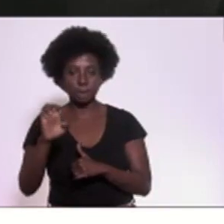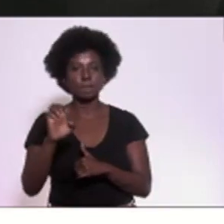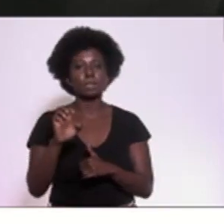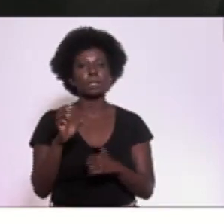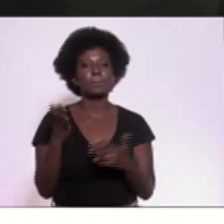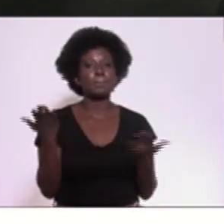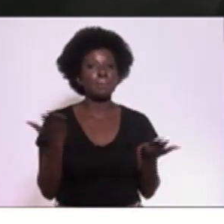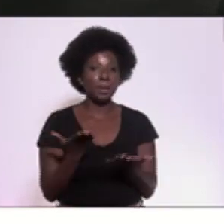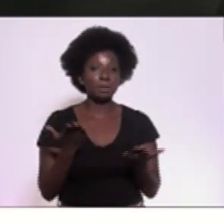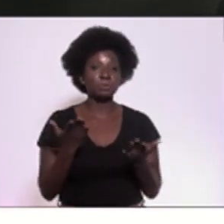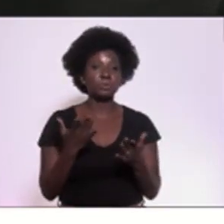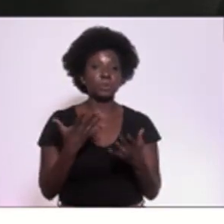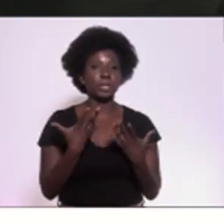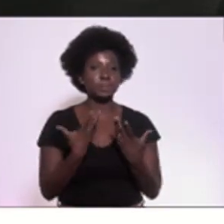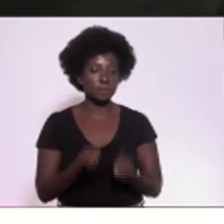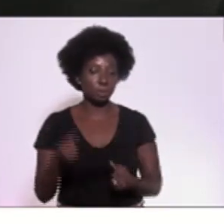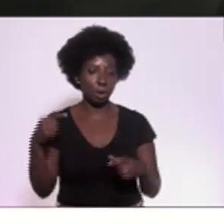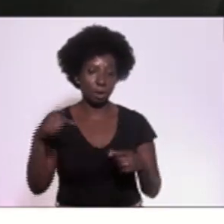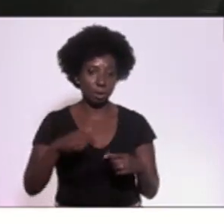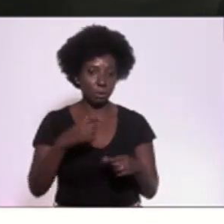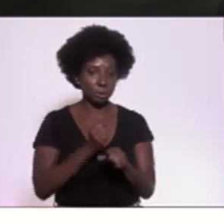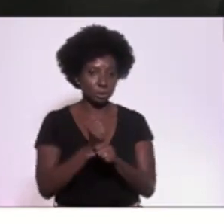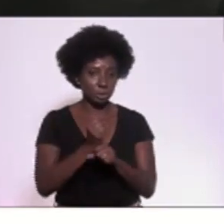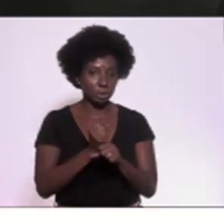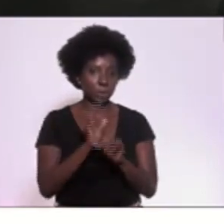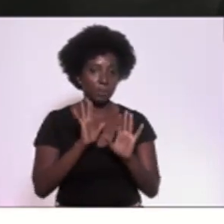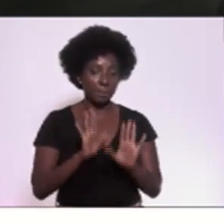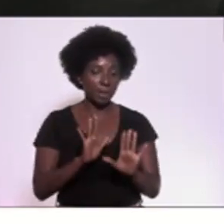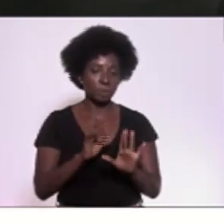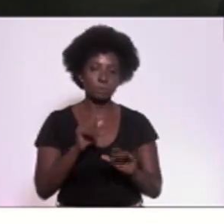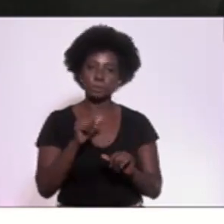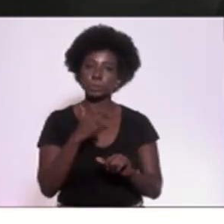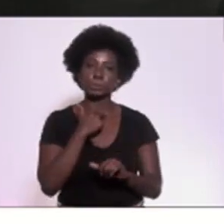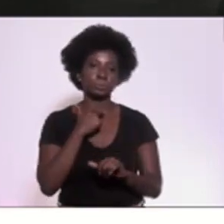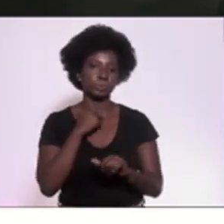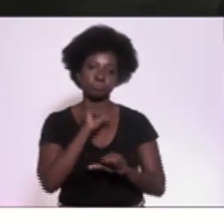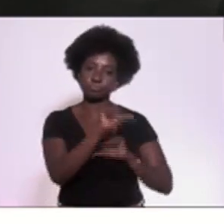pela qual esse ano não pode ser modificada. Além do mais,